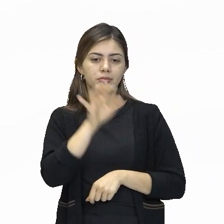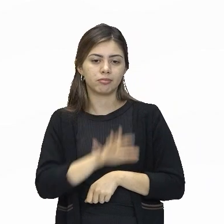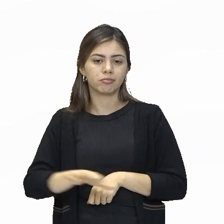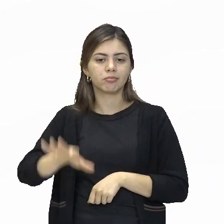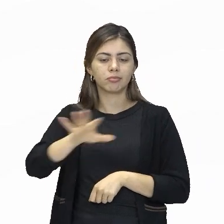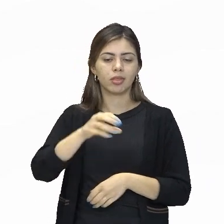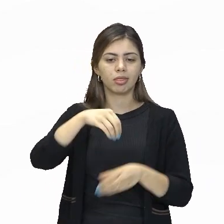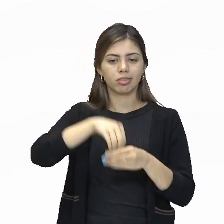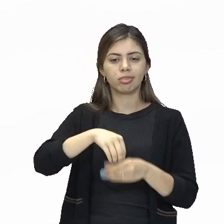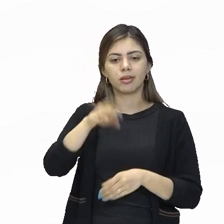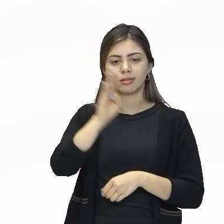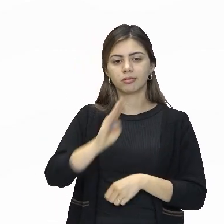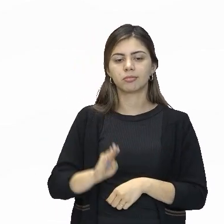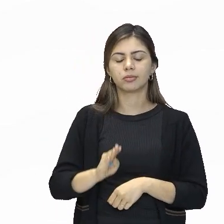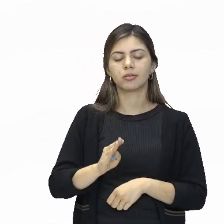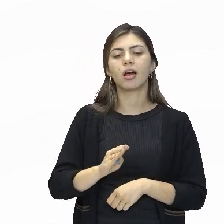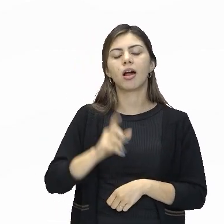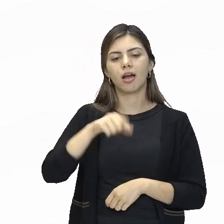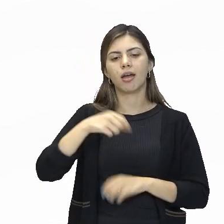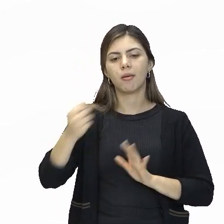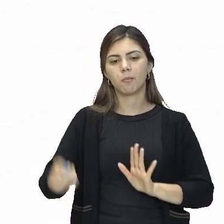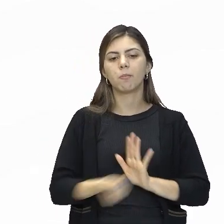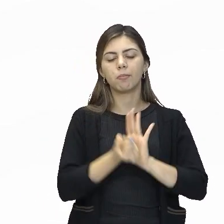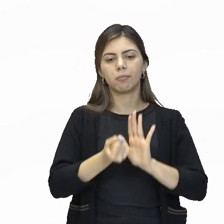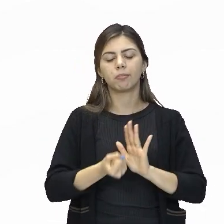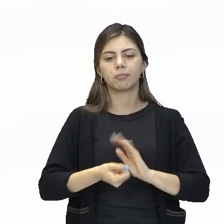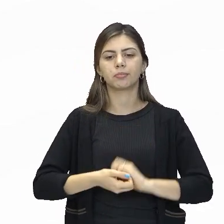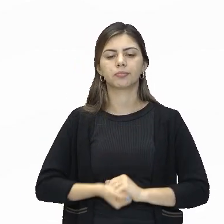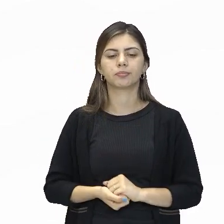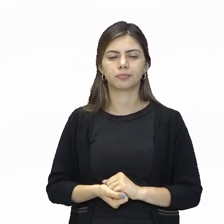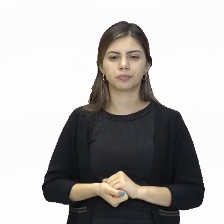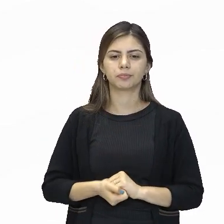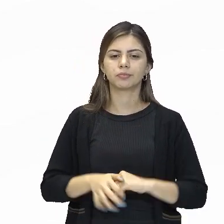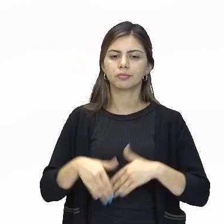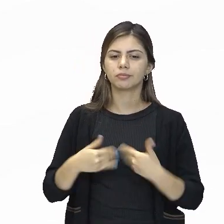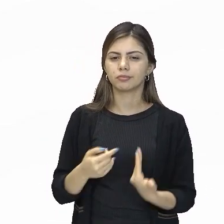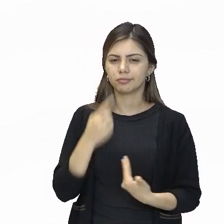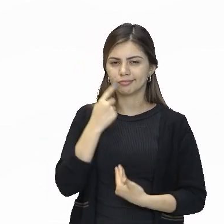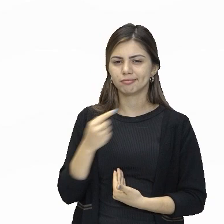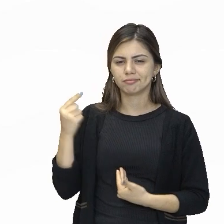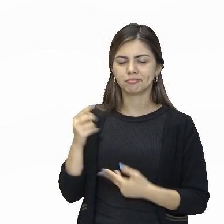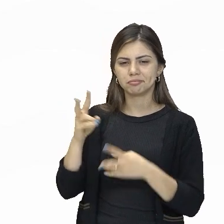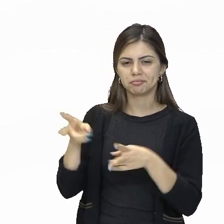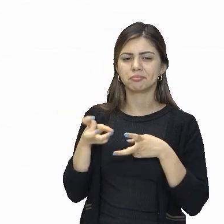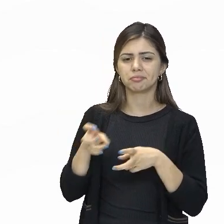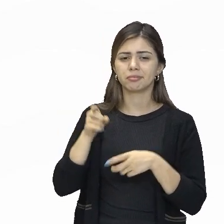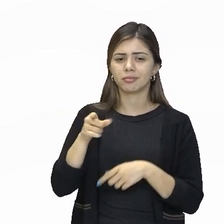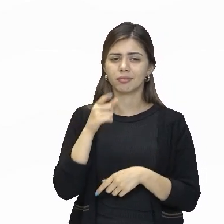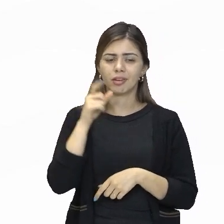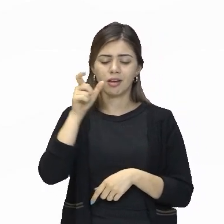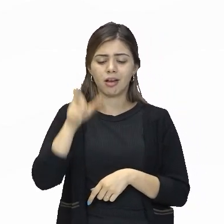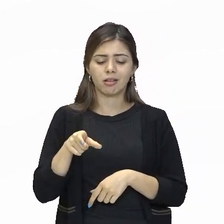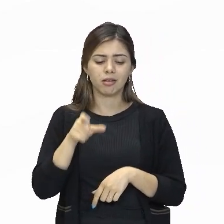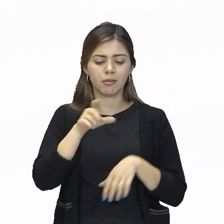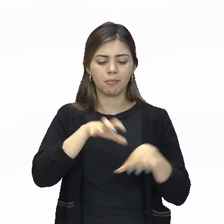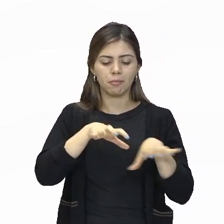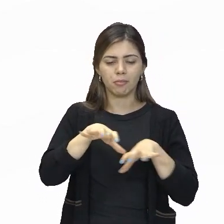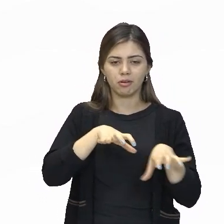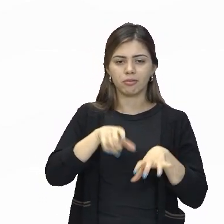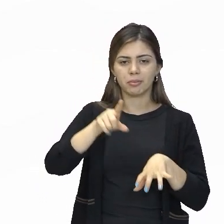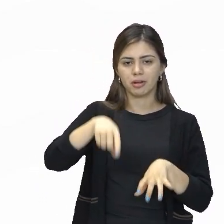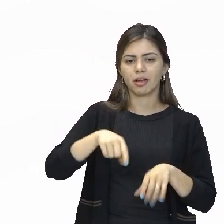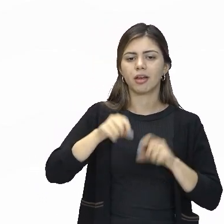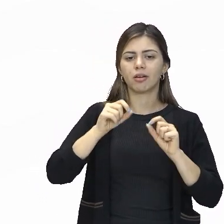espírito dentro da autêntica brasilidade. Então vejo aí que para ele esse movimento foi